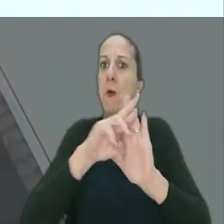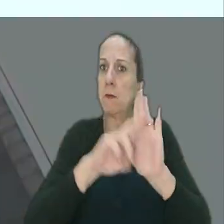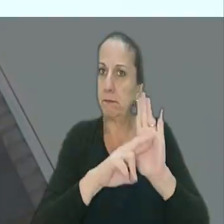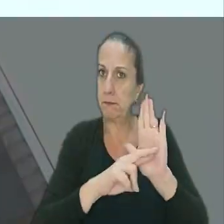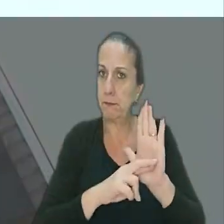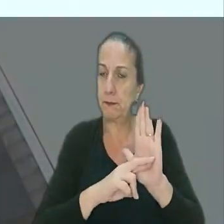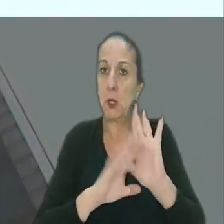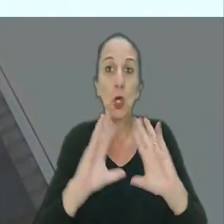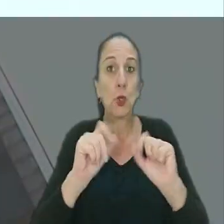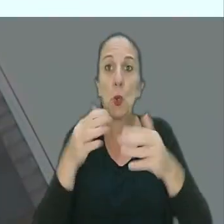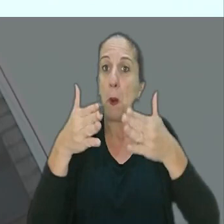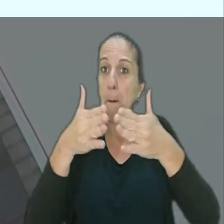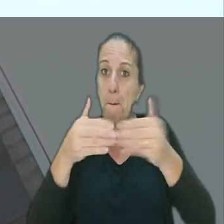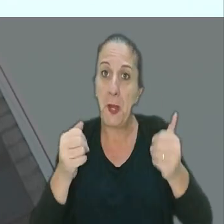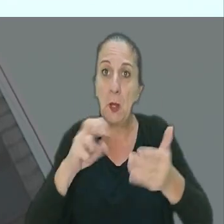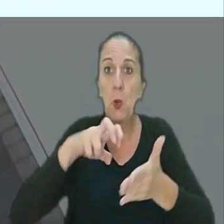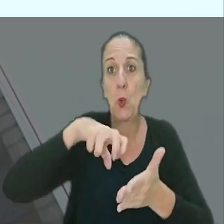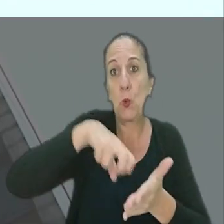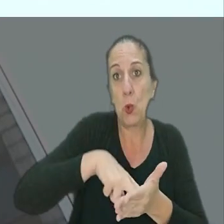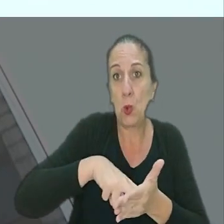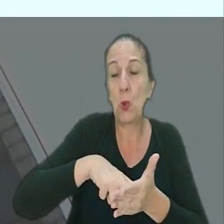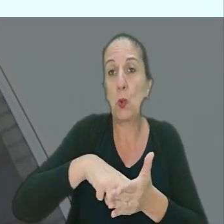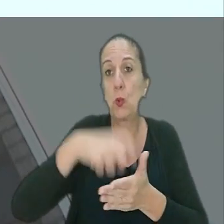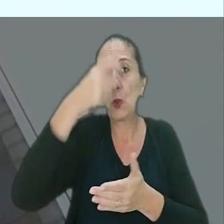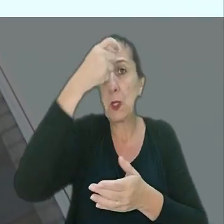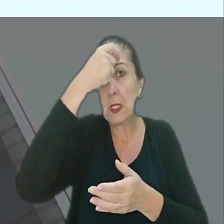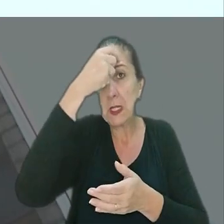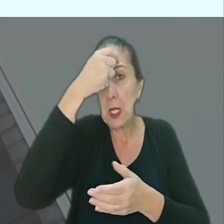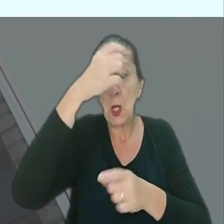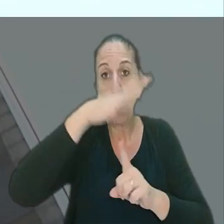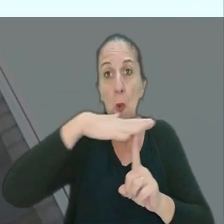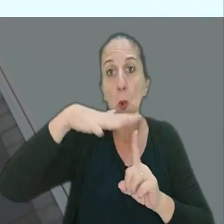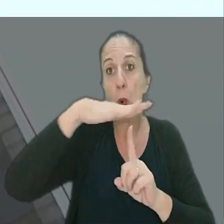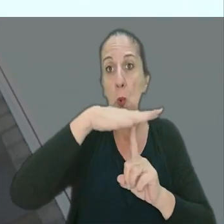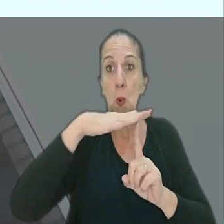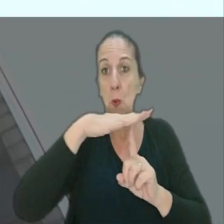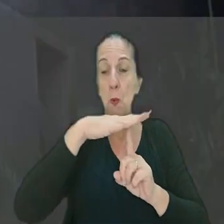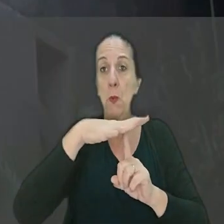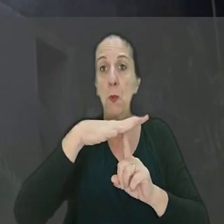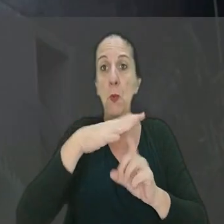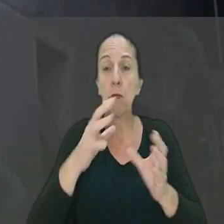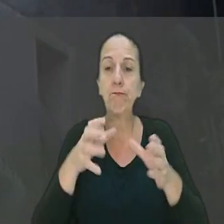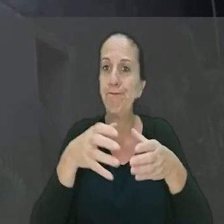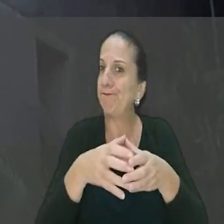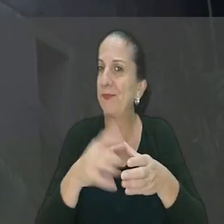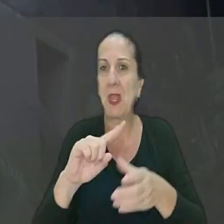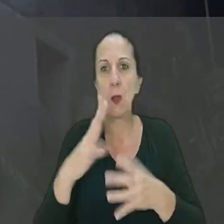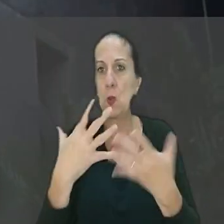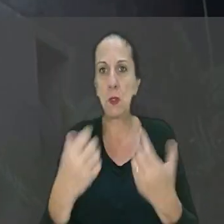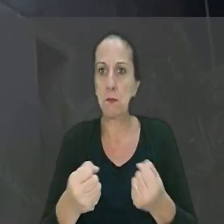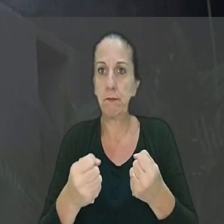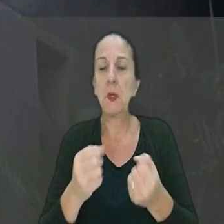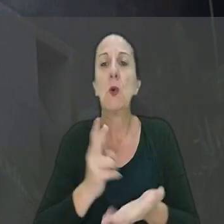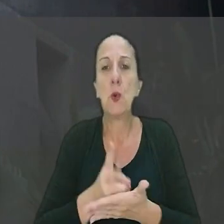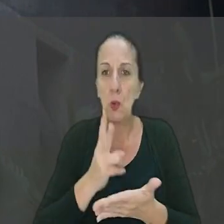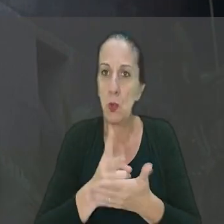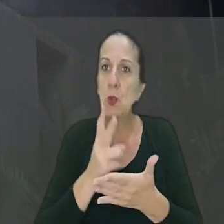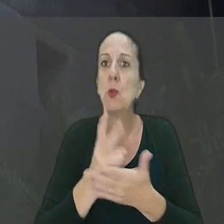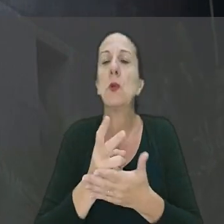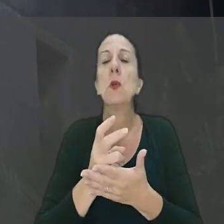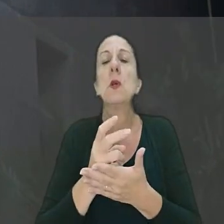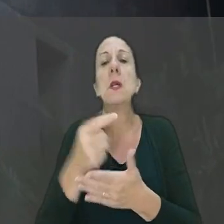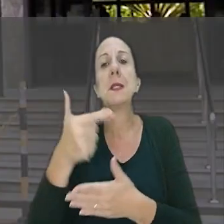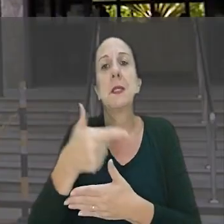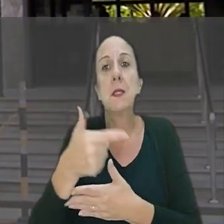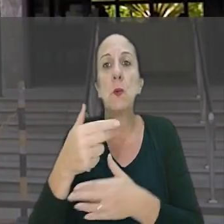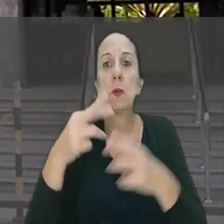irregular. Contudo, o pedido de condenação por dano moral coletivo foi negado. Ao manter a sentença, o Tribunal Regional do